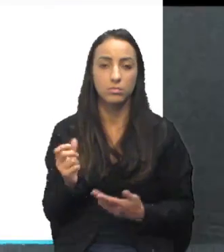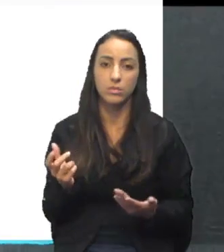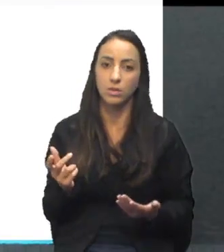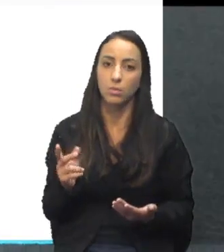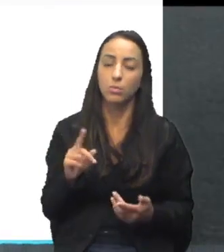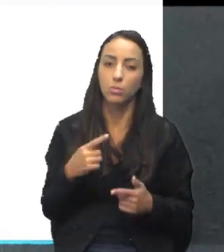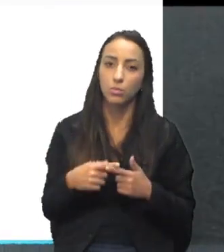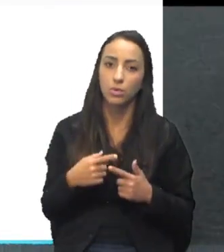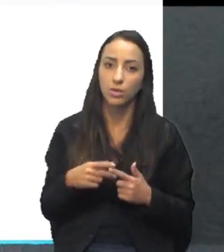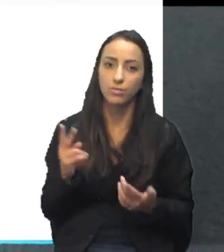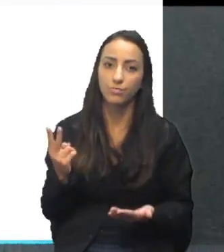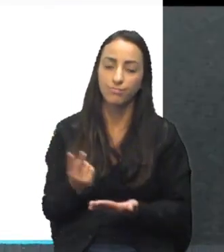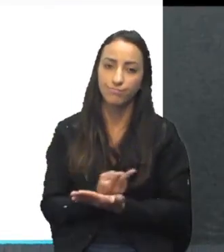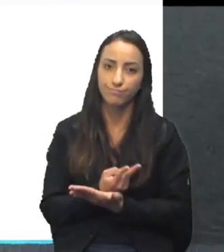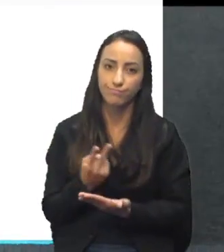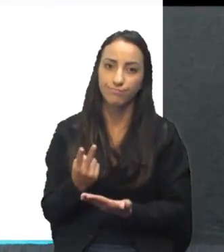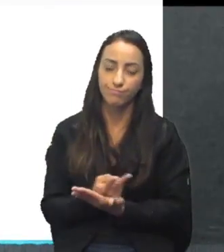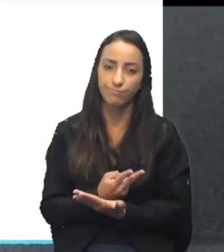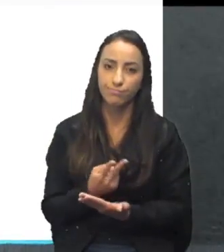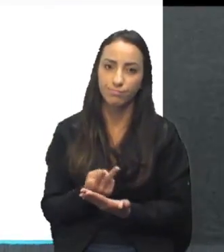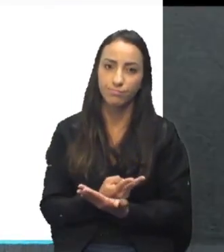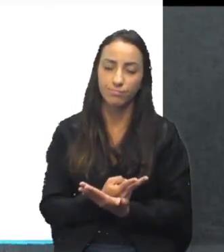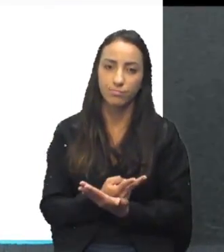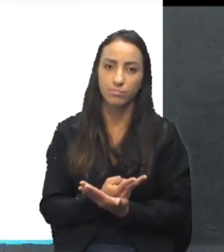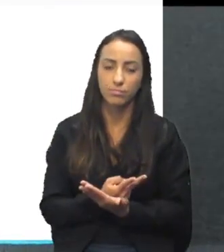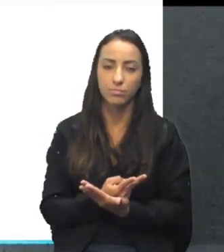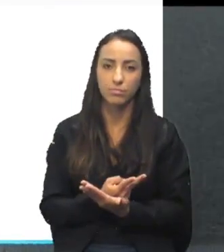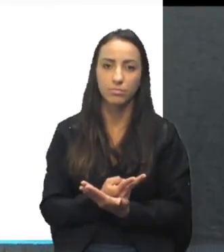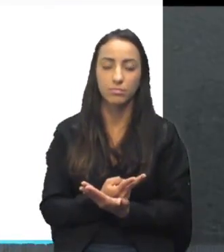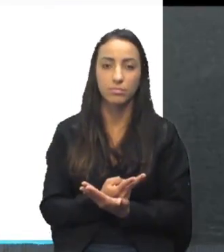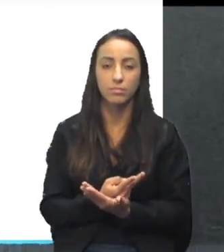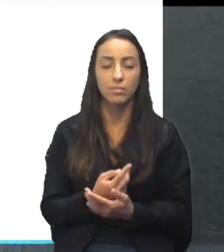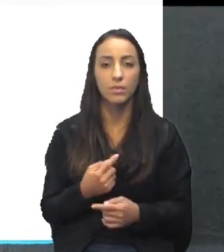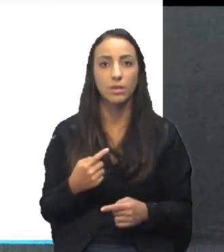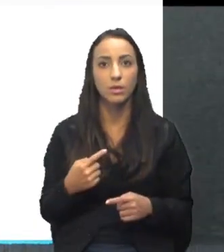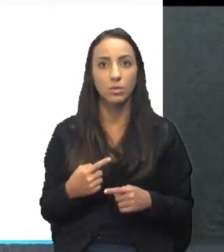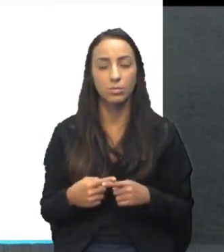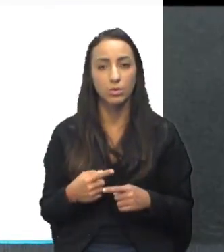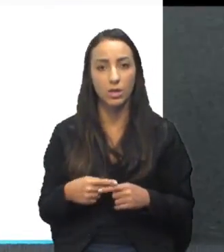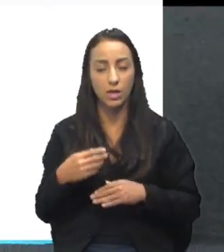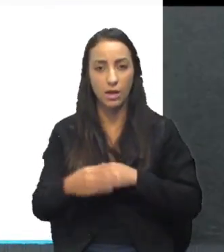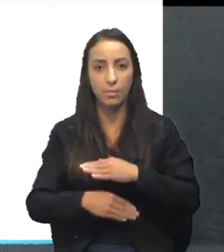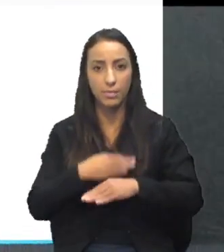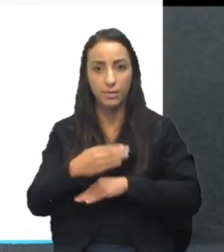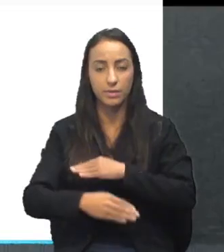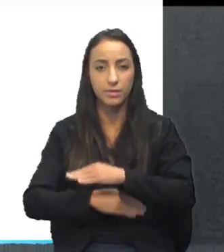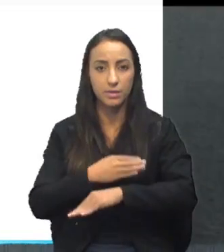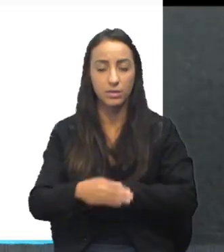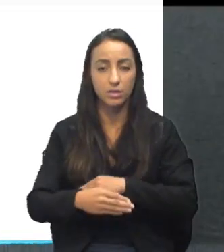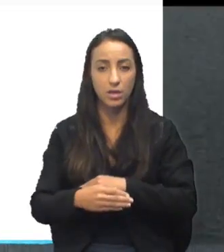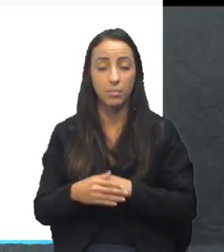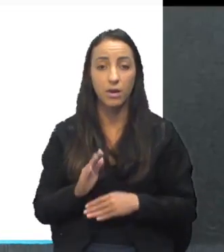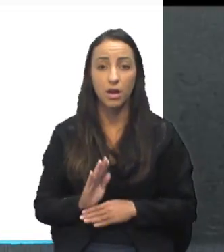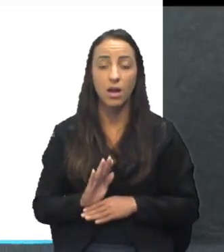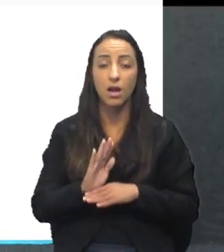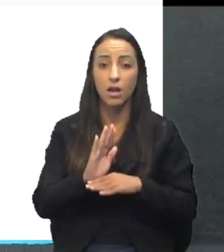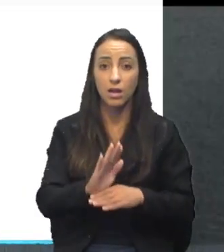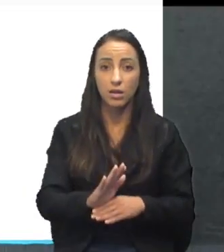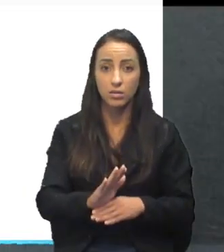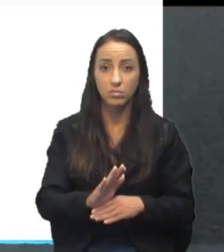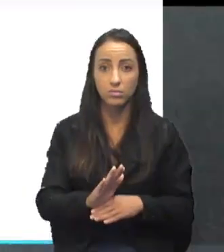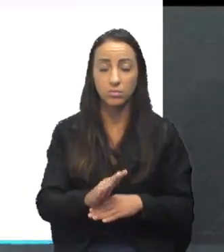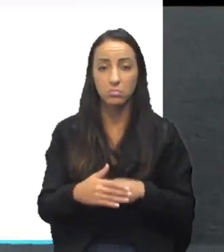está sendo realizado de maneira incorreta, porque a bandagem é para auxiliar no